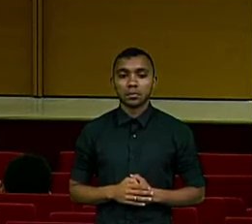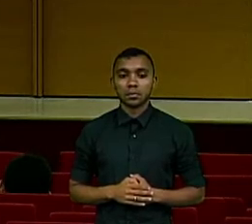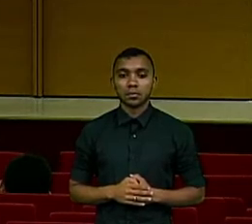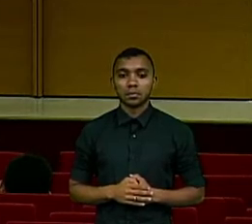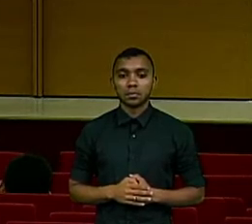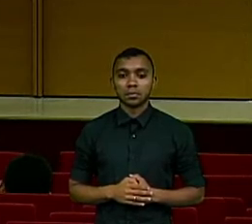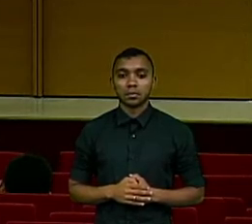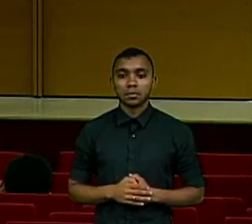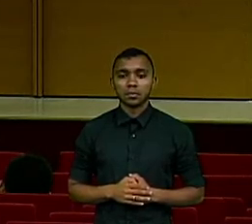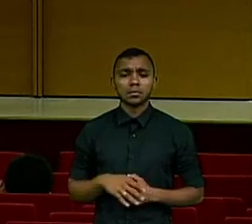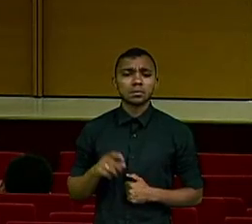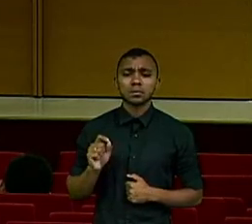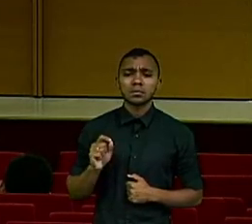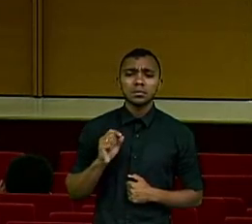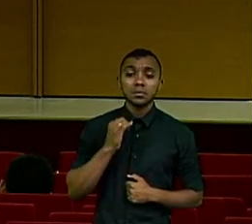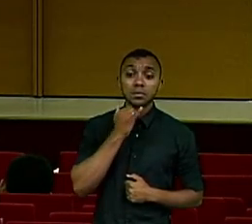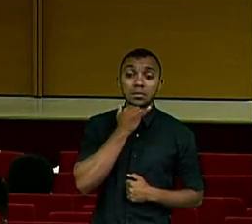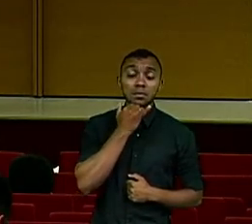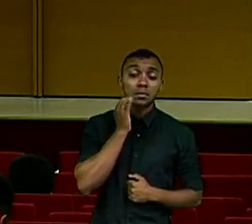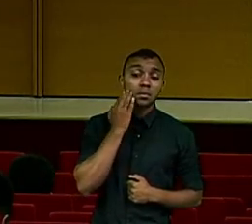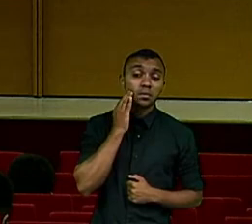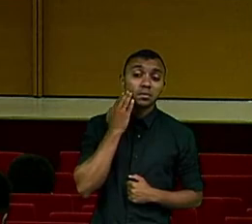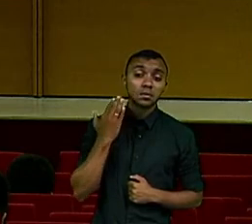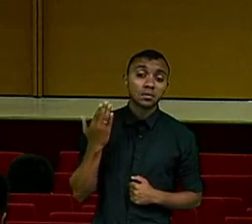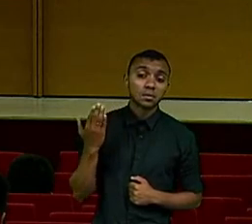explosão de que eu não entendi